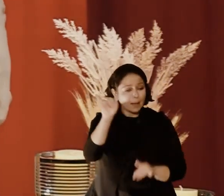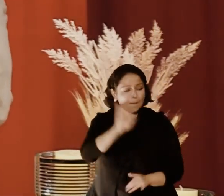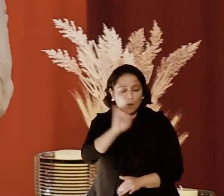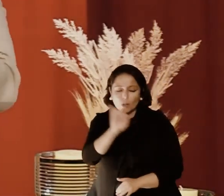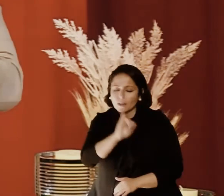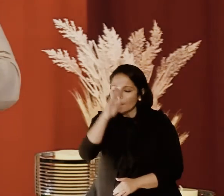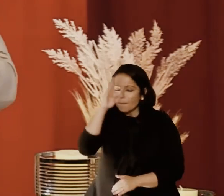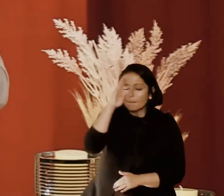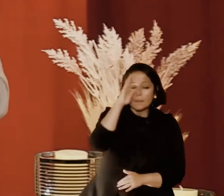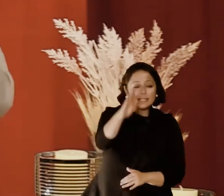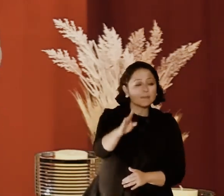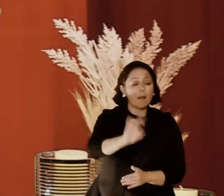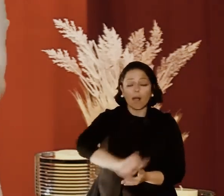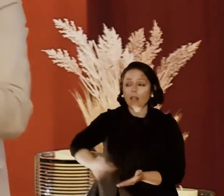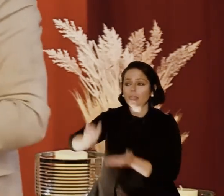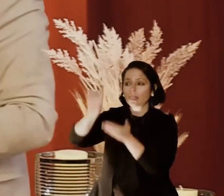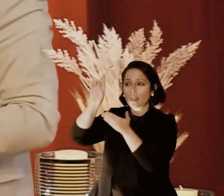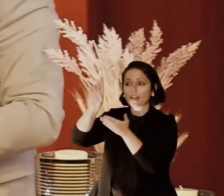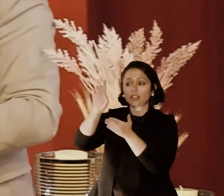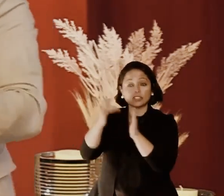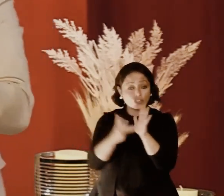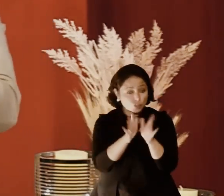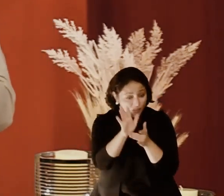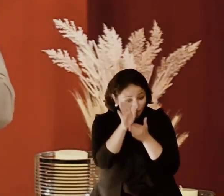atributos do Senhor. Veja, ele é fiel.